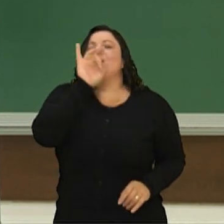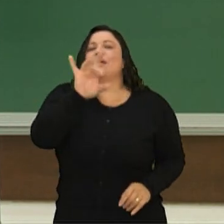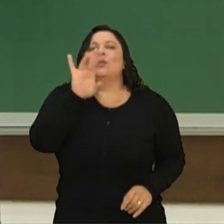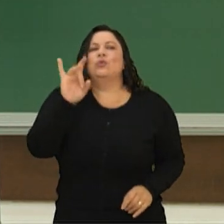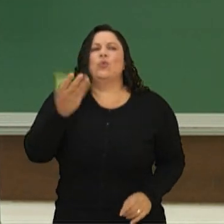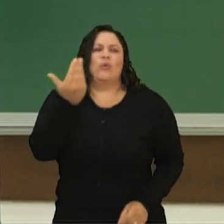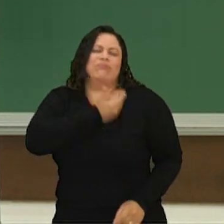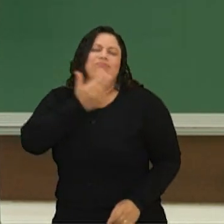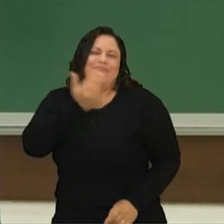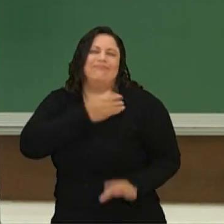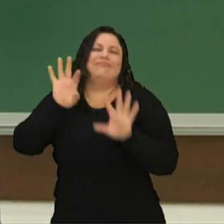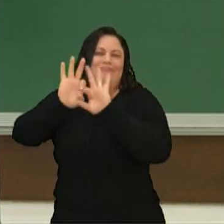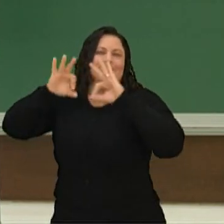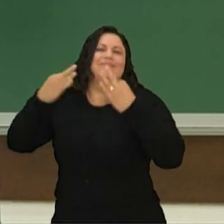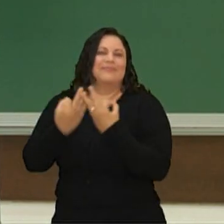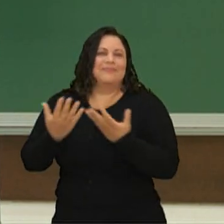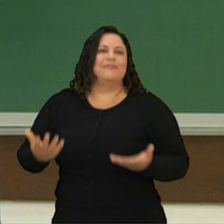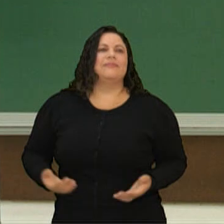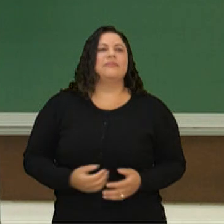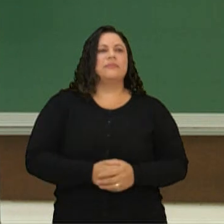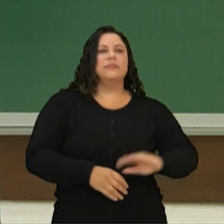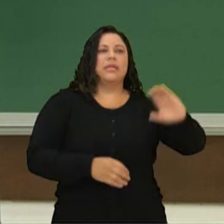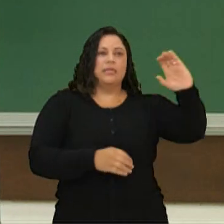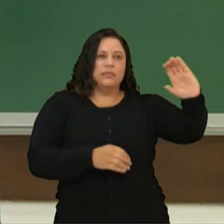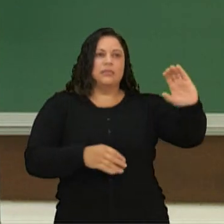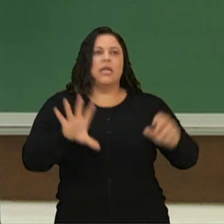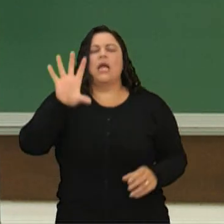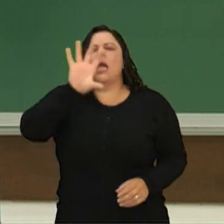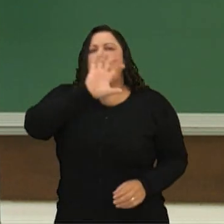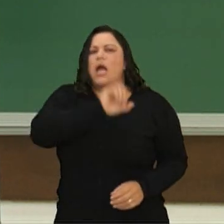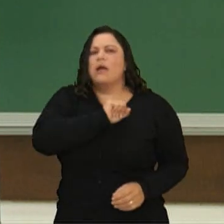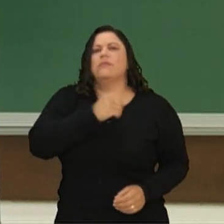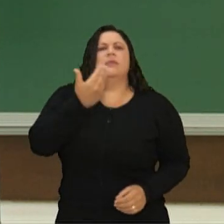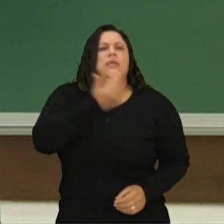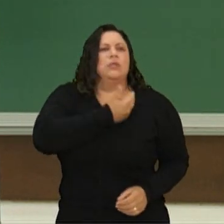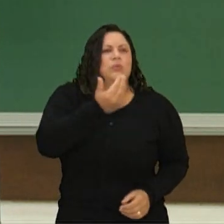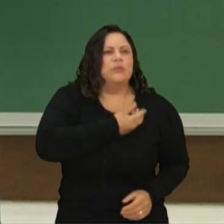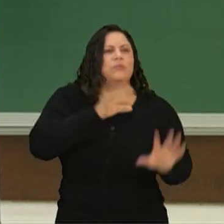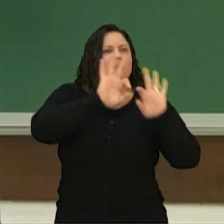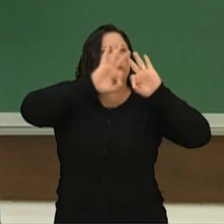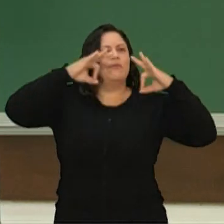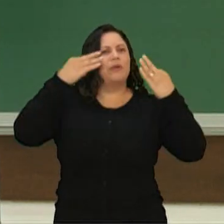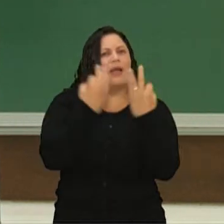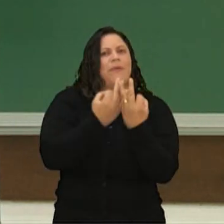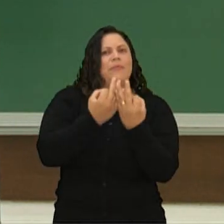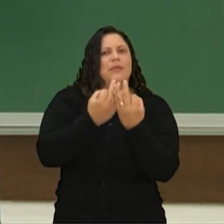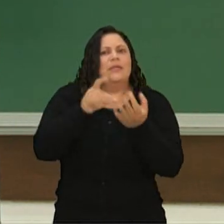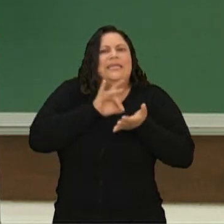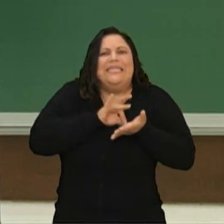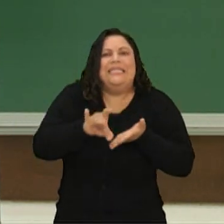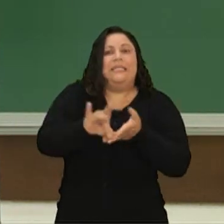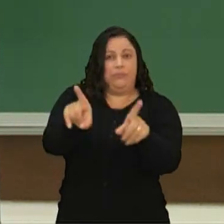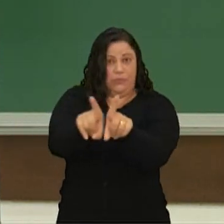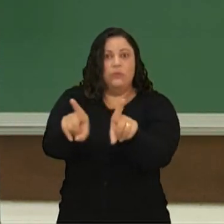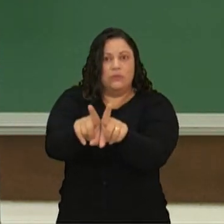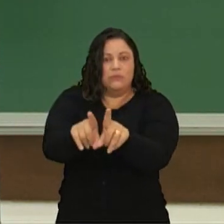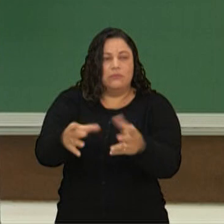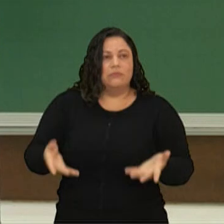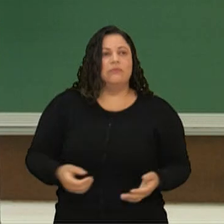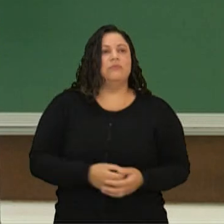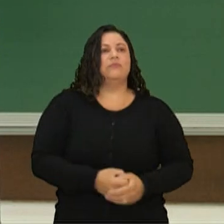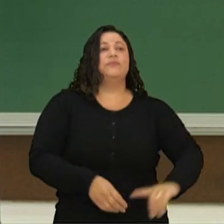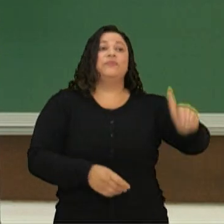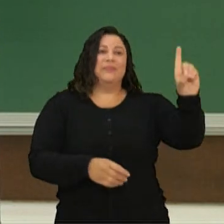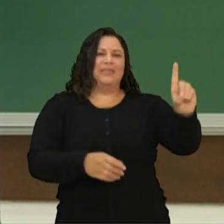e a família? Letra C, amarás os amigos, familiares e até os inimigos? Ou letra